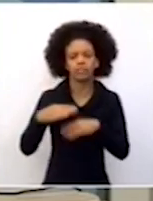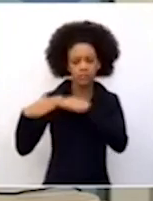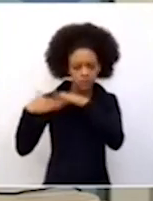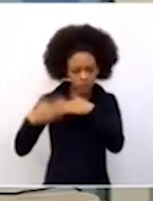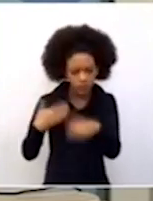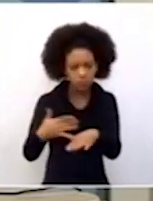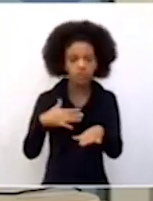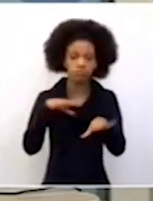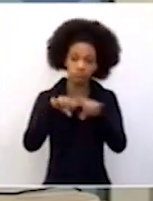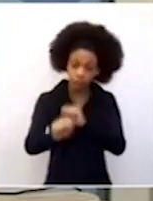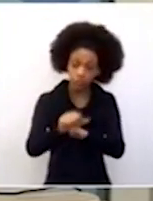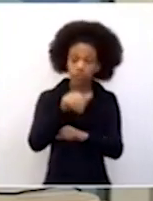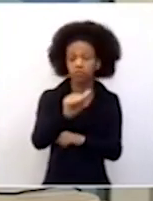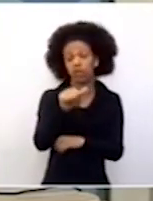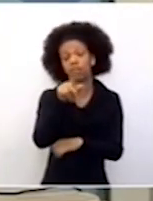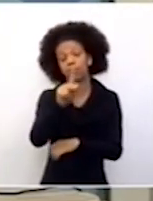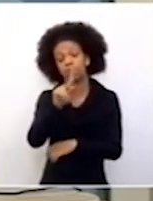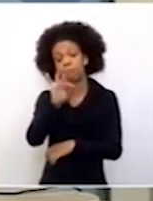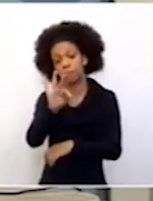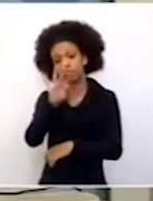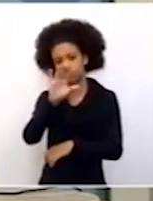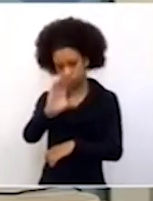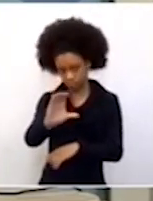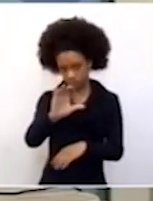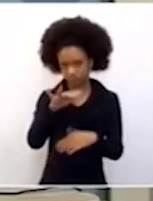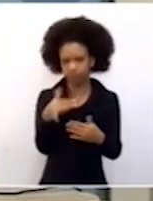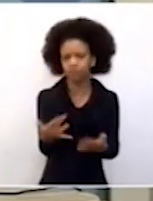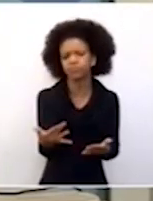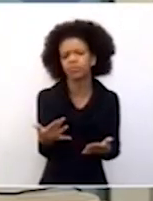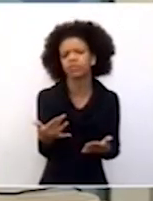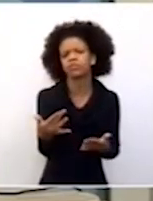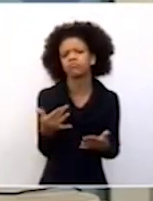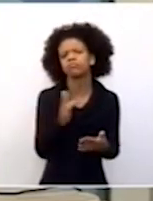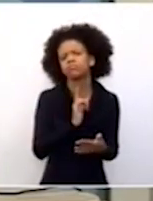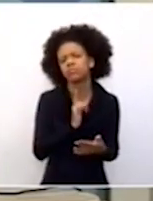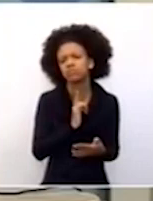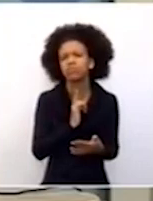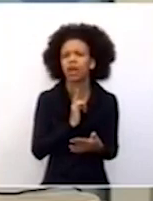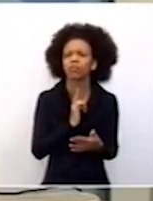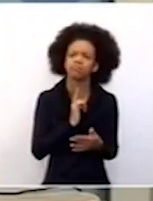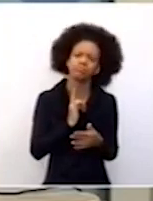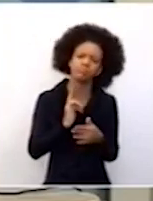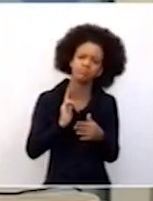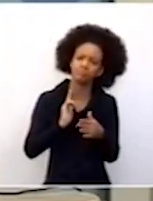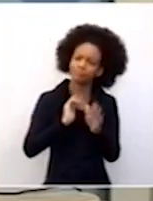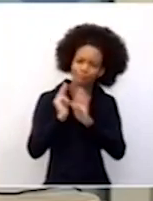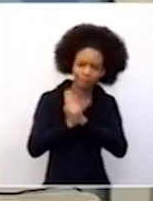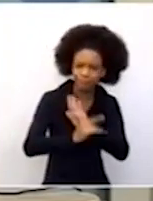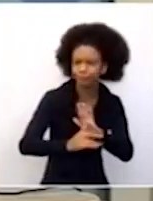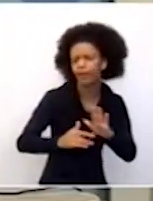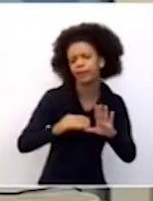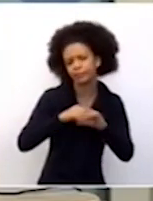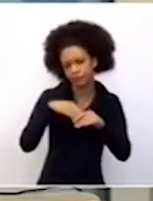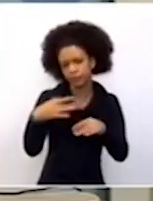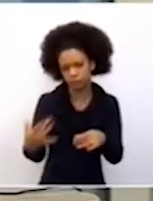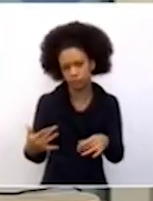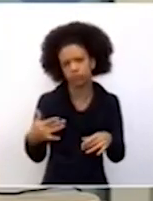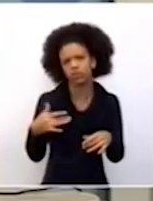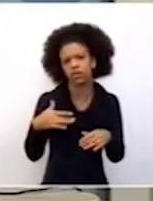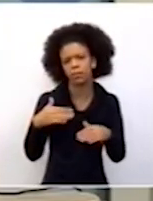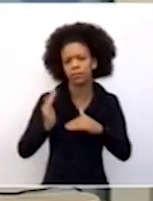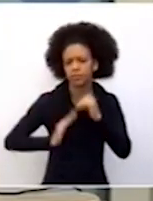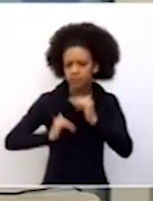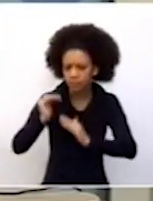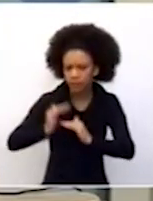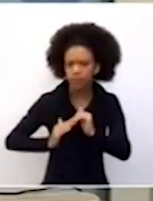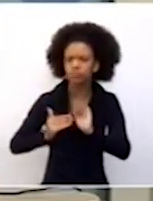Sabe que essa contribuição terá elementos propulsores para as demais atividades que nós iremos